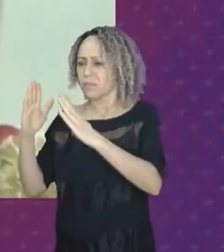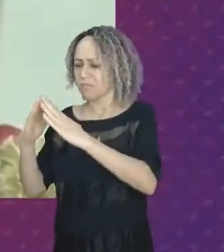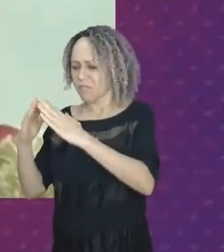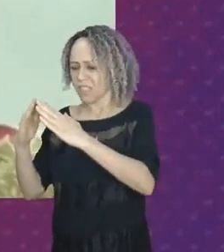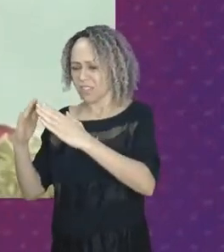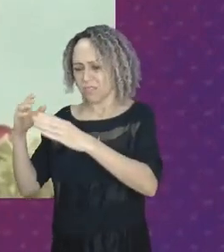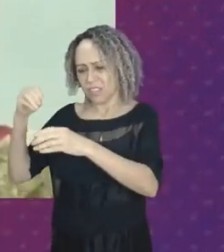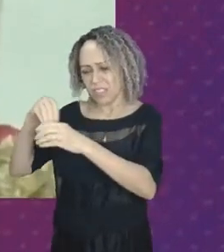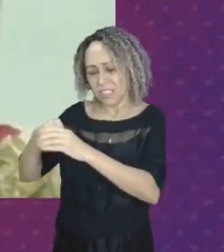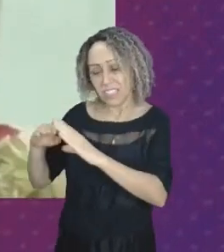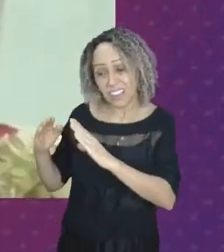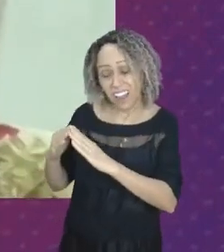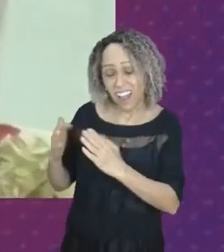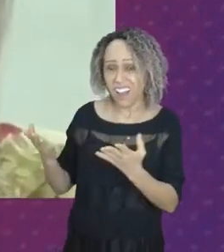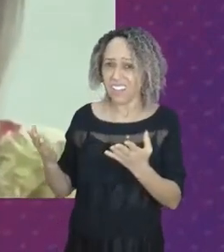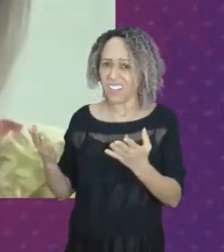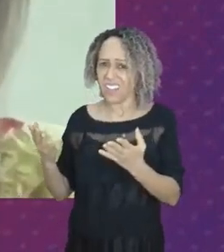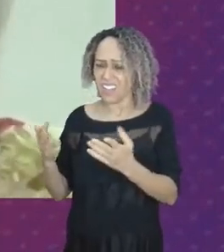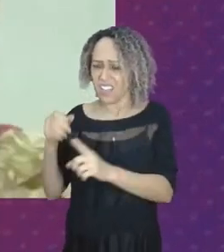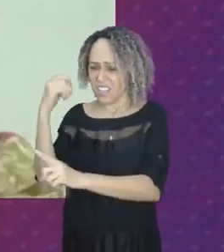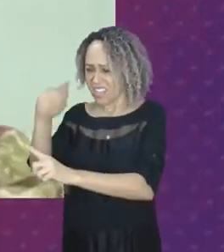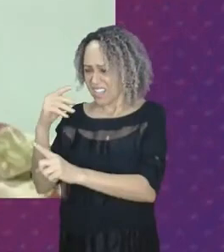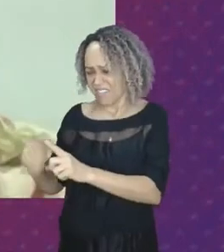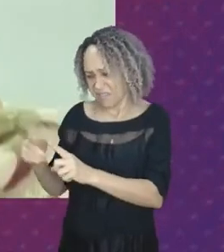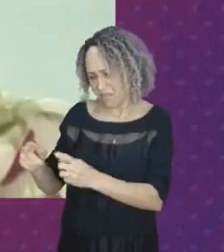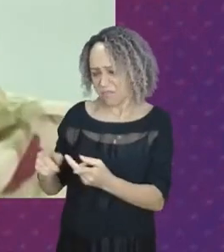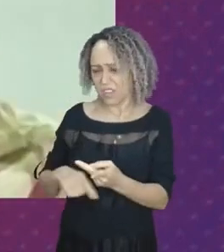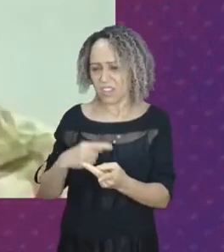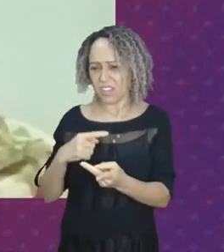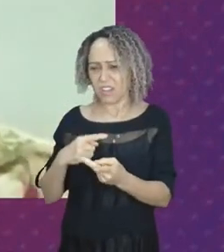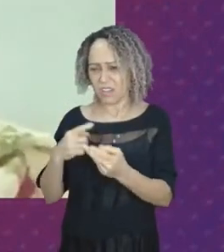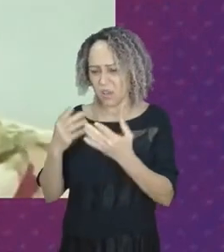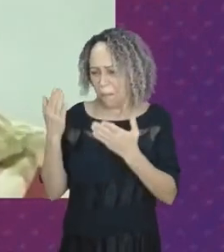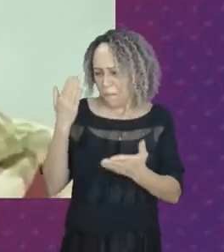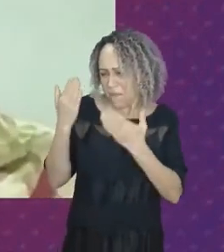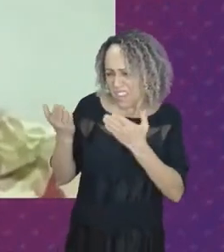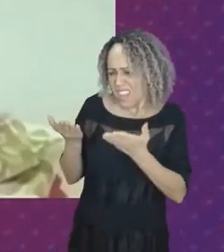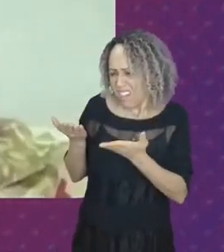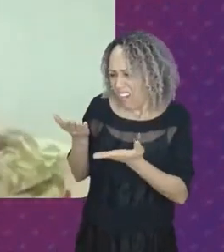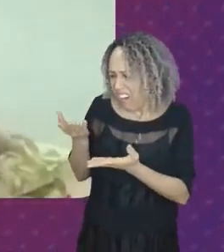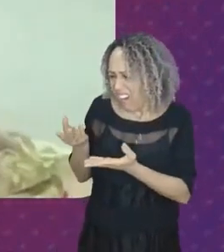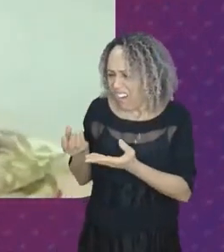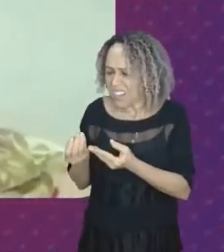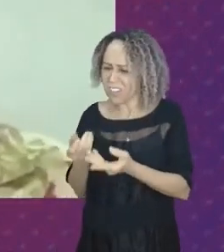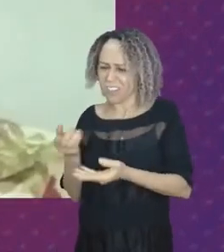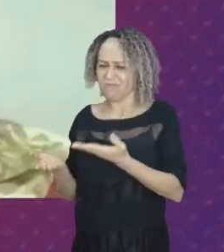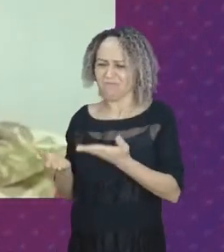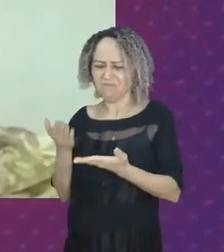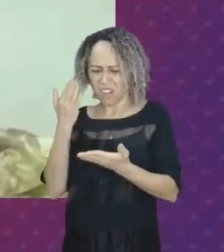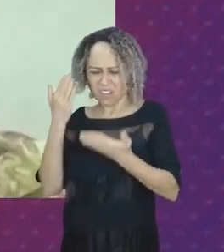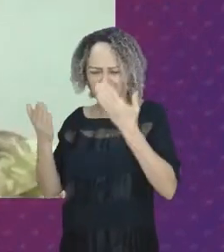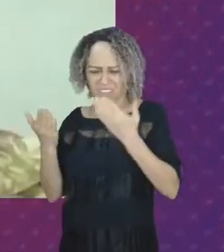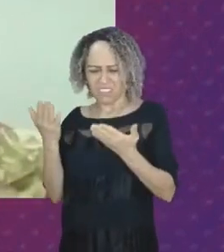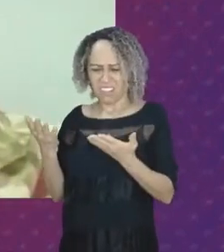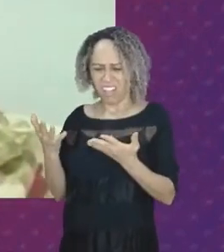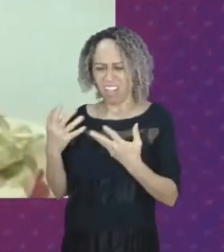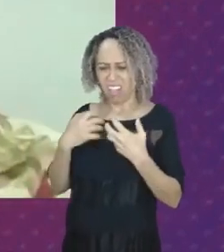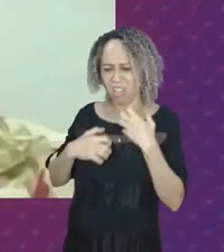física, psicológica ou patrimonial, porque a violência contra a mulher